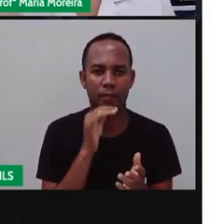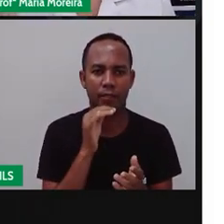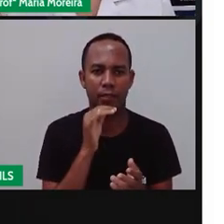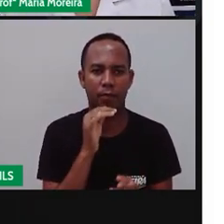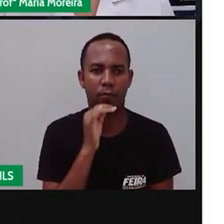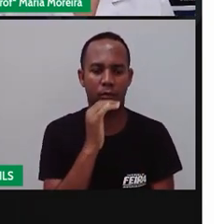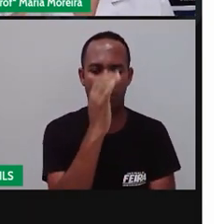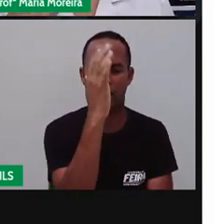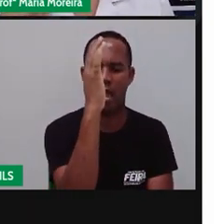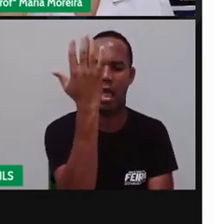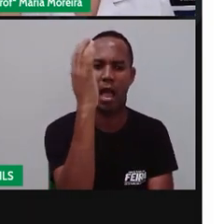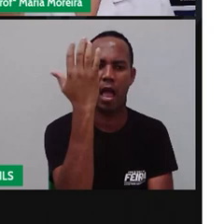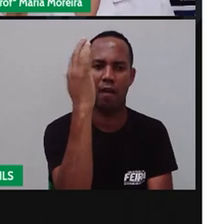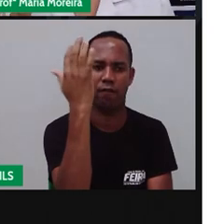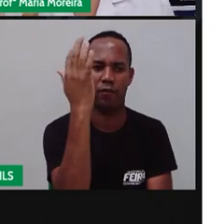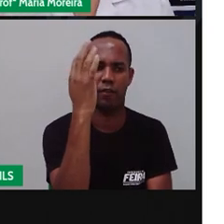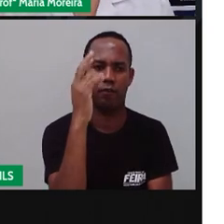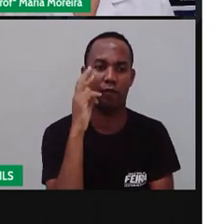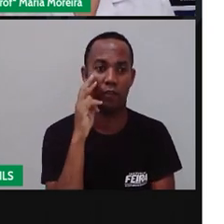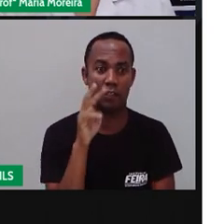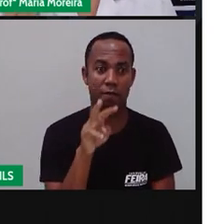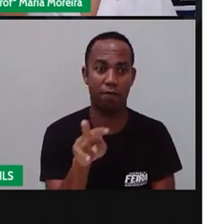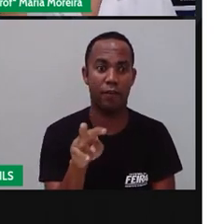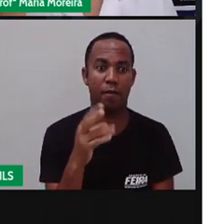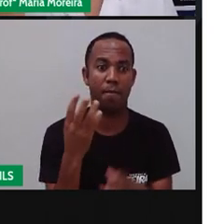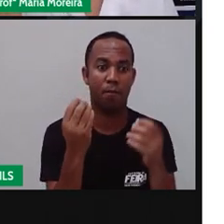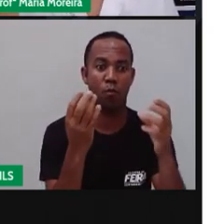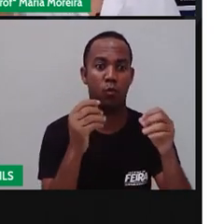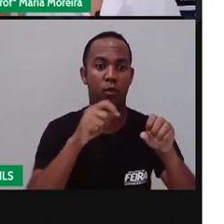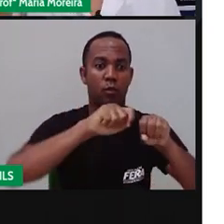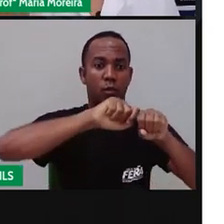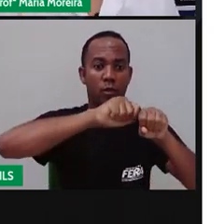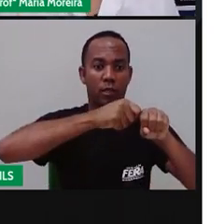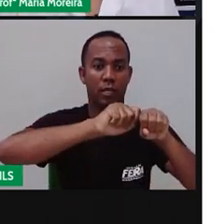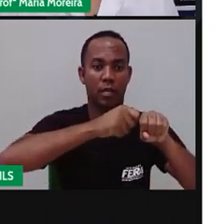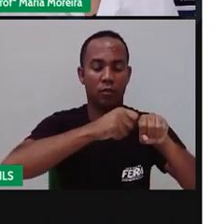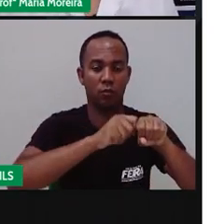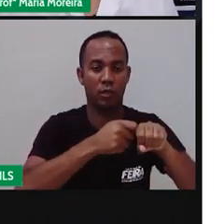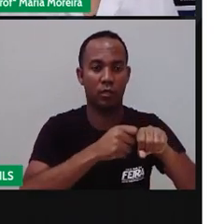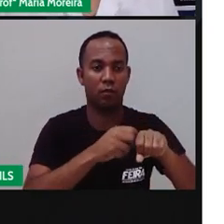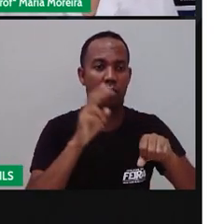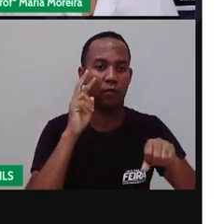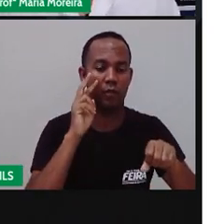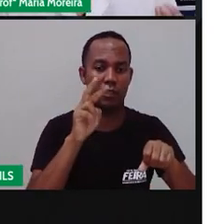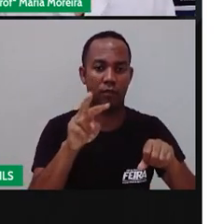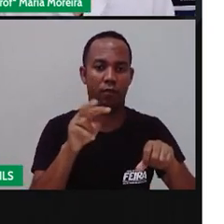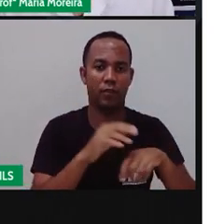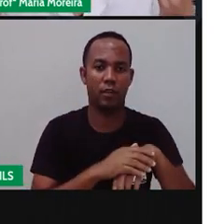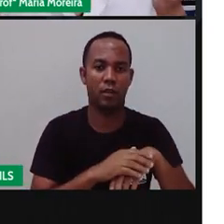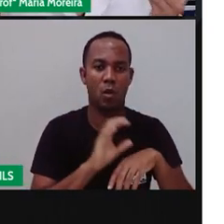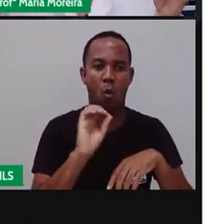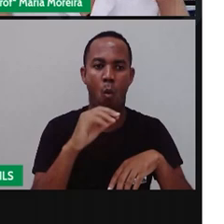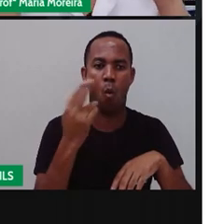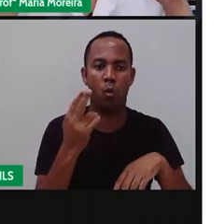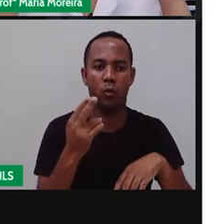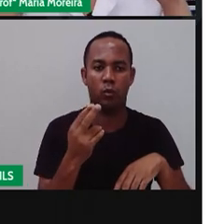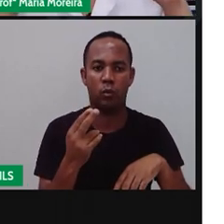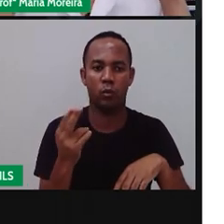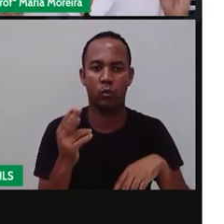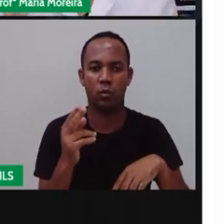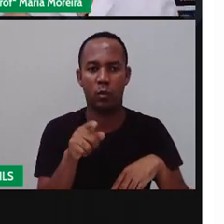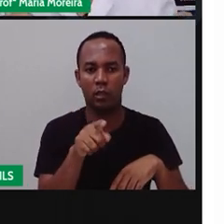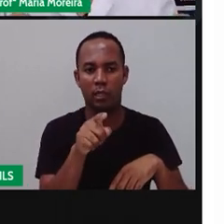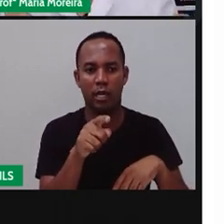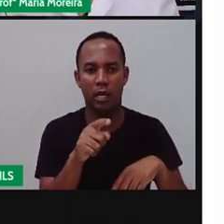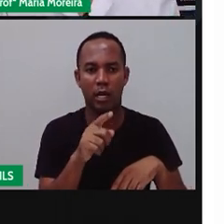encontra muito aqui na cidade, por exemplo, cajueiros, tá? Um cajueiro, outro. Os dois cajuzinhos